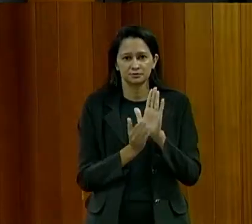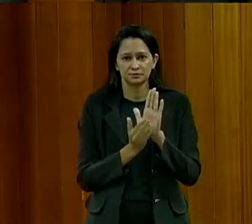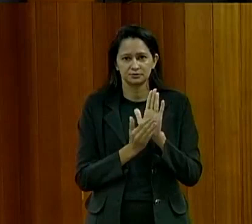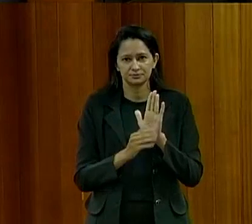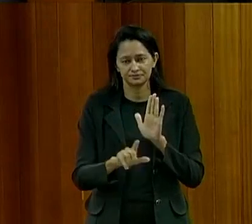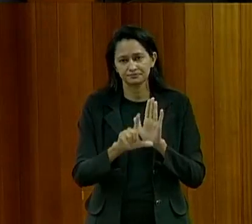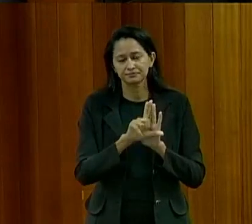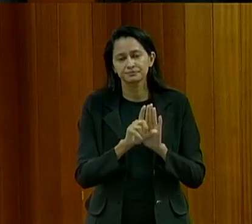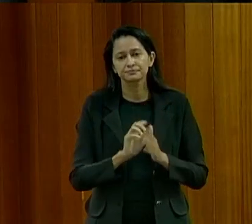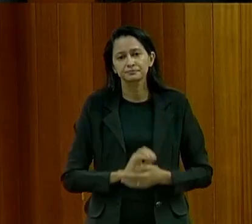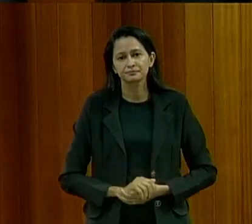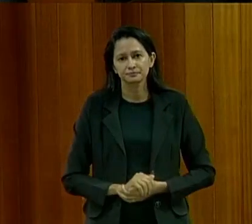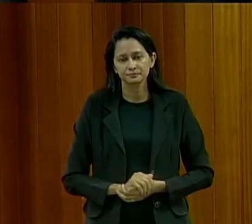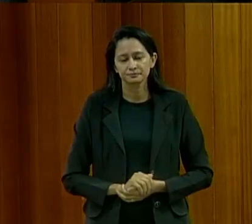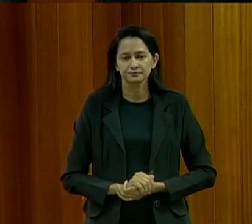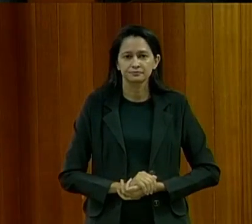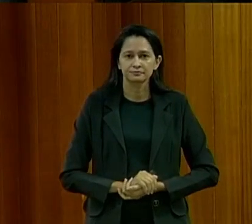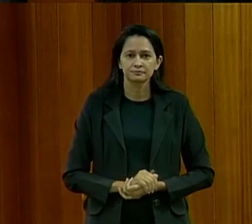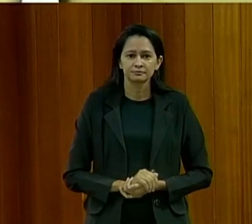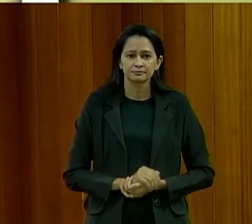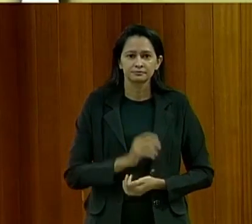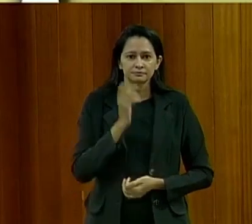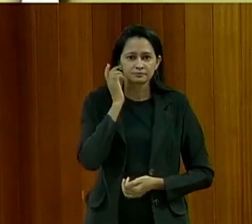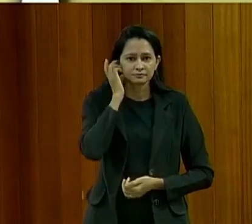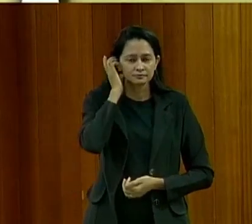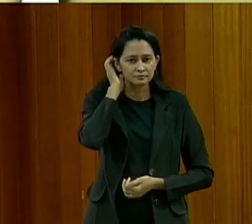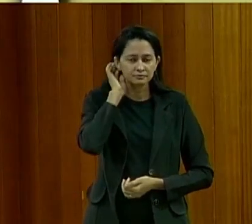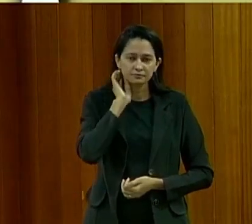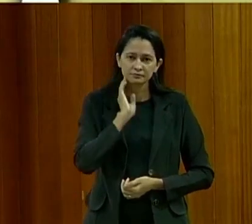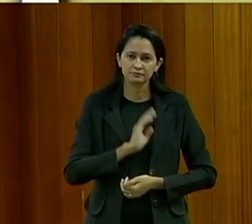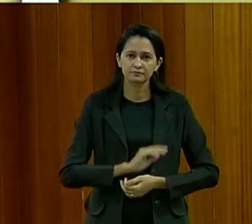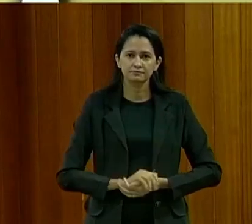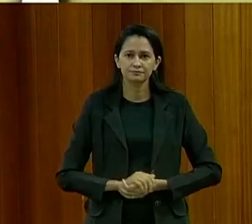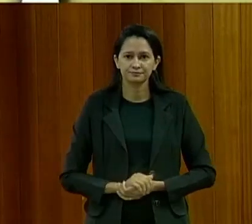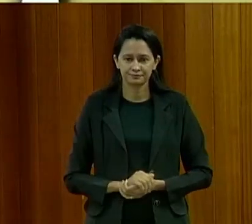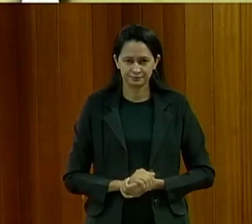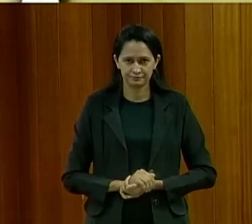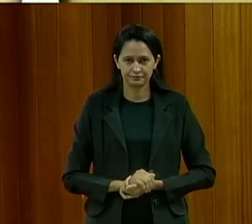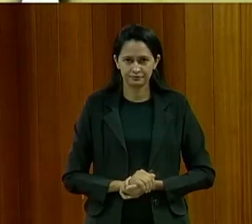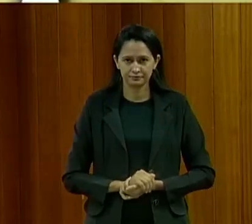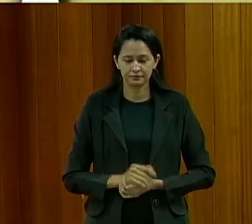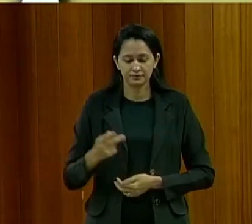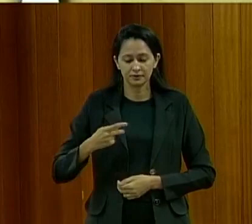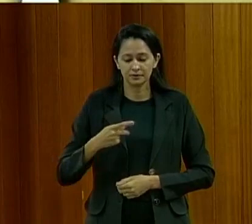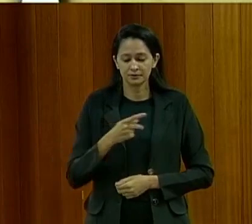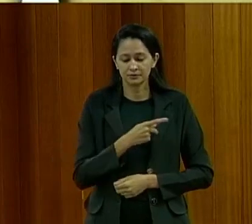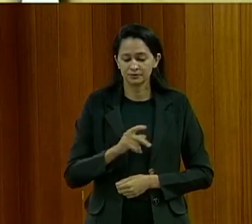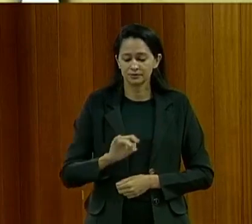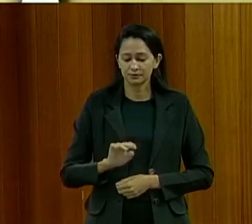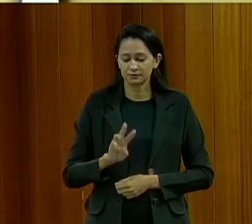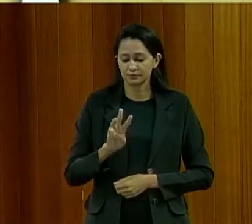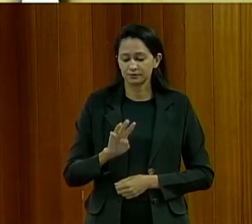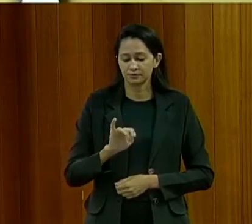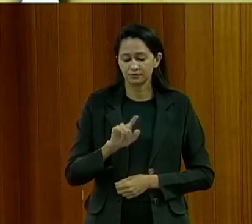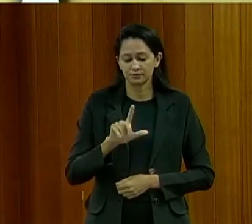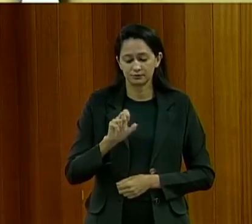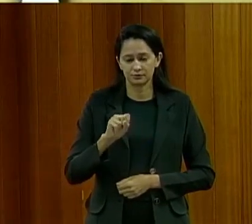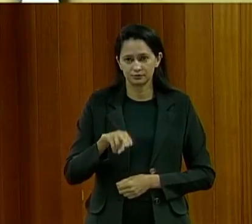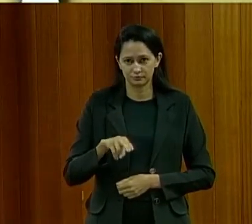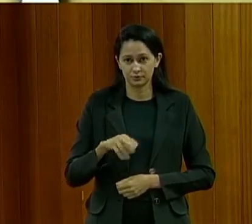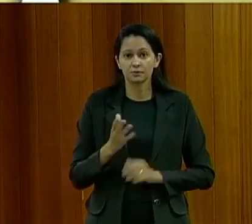Senhor presidente, primeiro projeto do ilustre pastor Wilson, de número 250 de